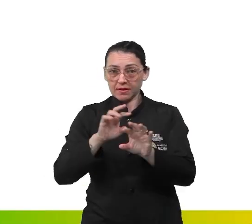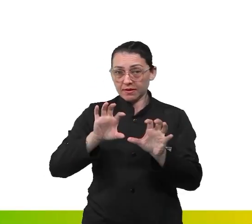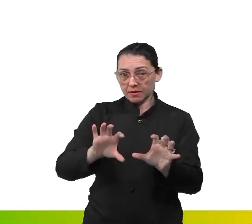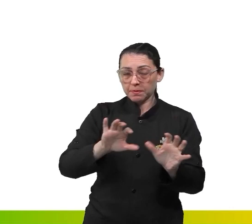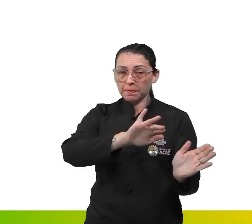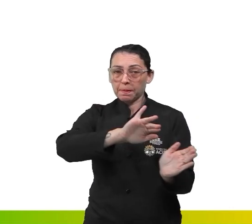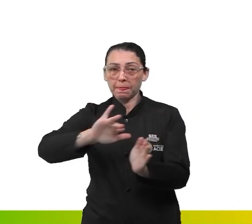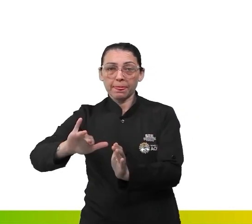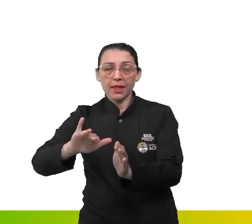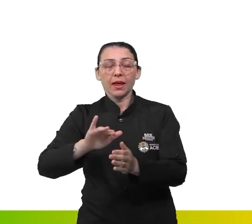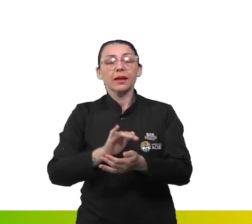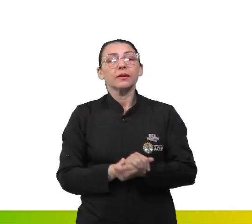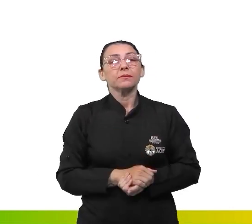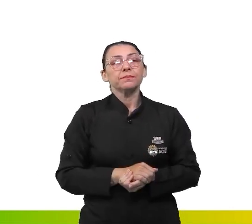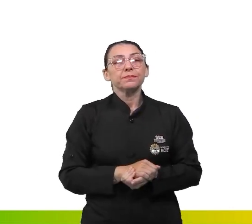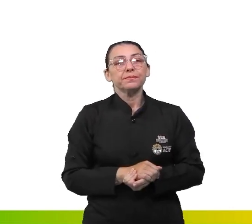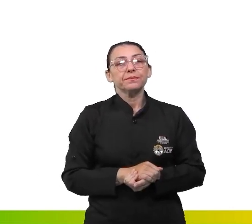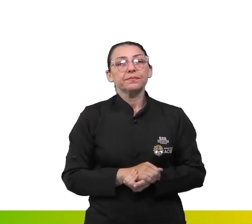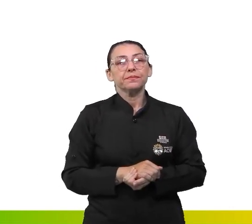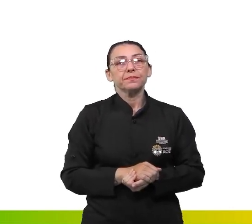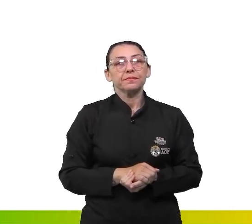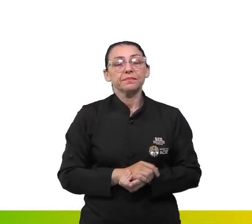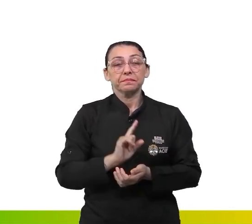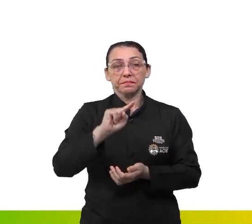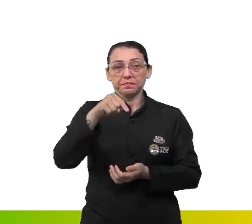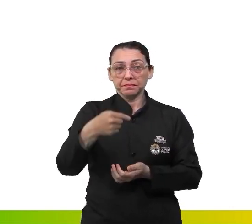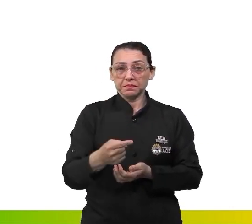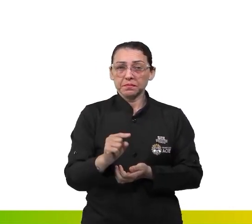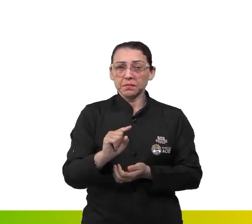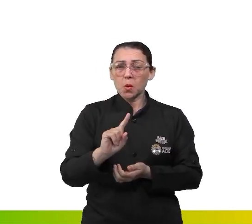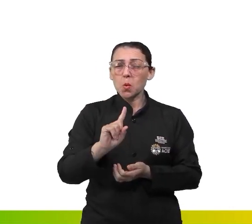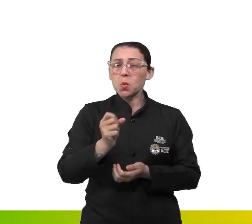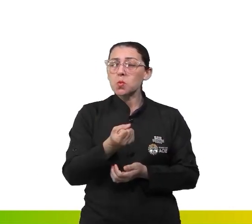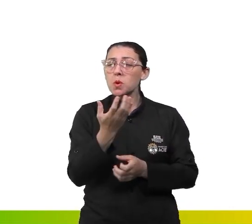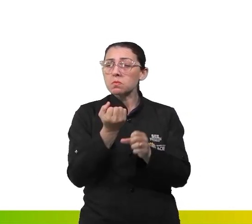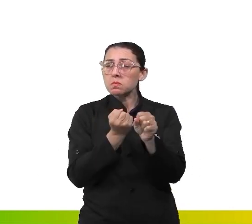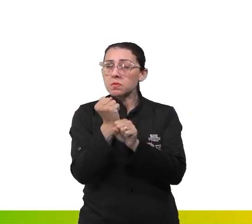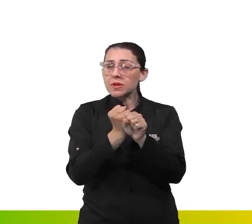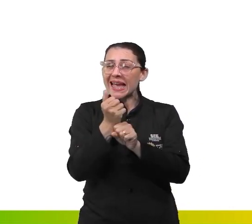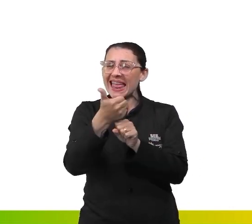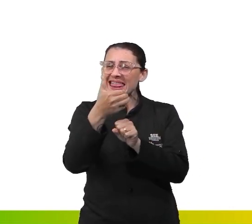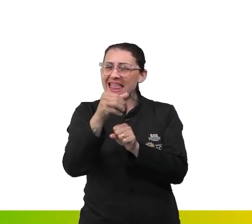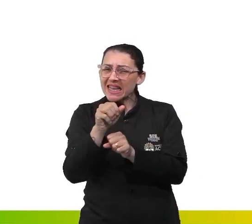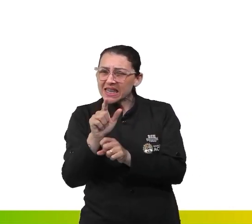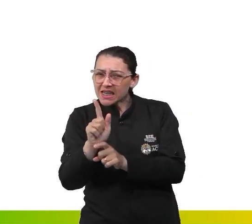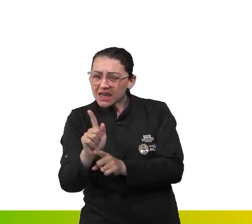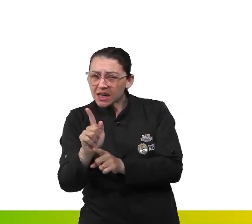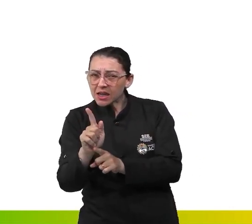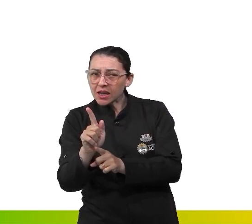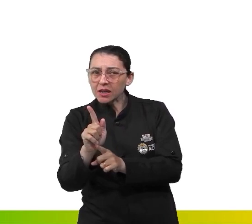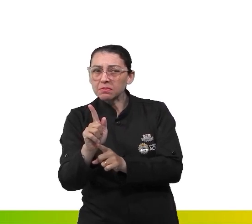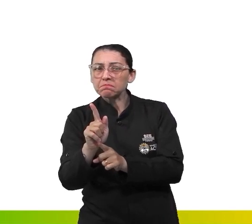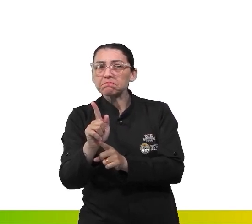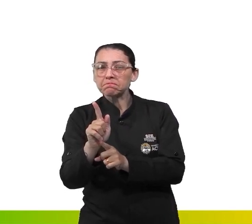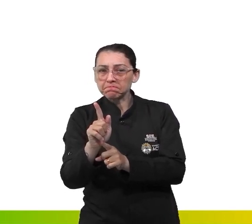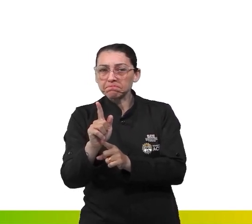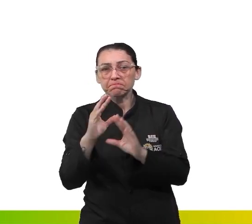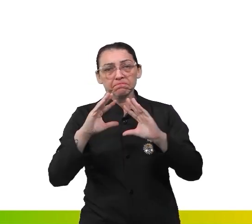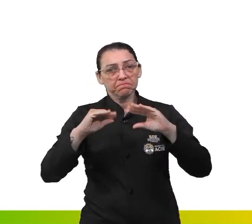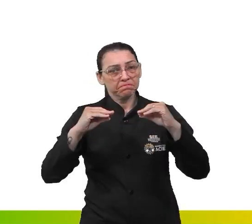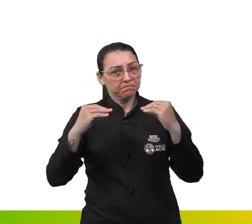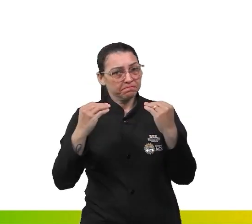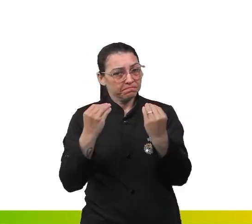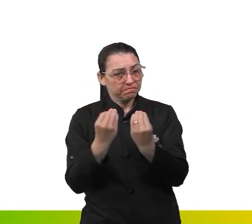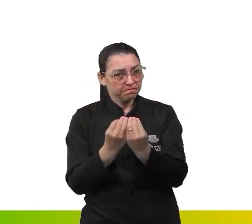Ok, vamos continuar aqui. Após quantos anos restarão 10 gramas dessa substância? Veja